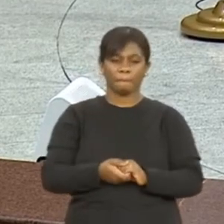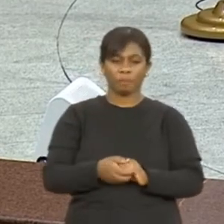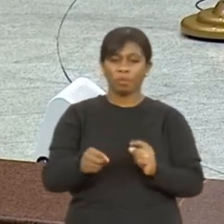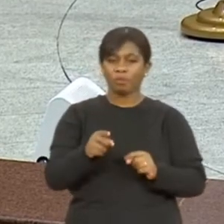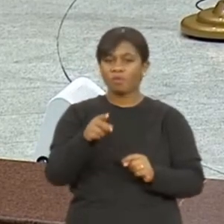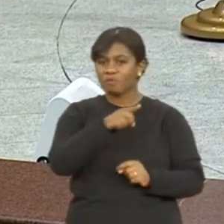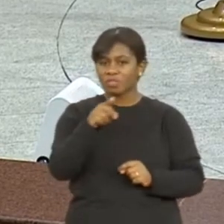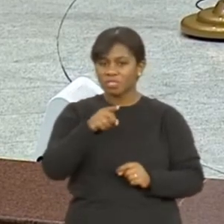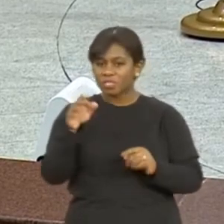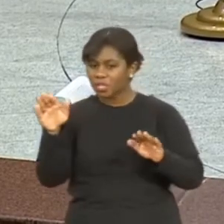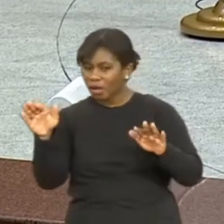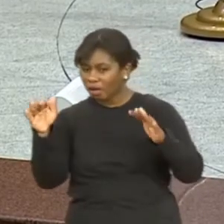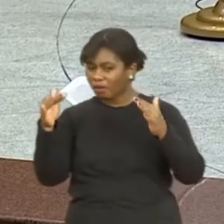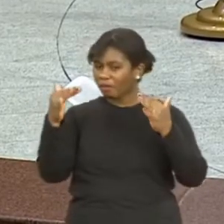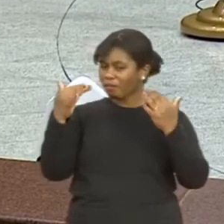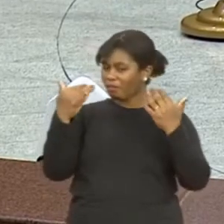Hã?